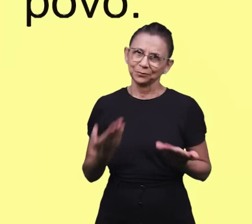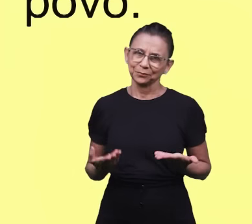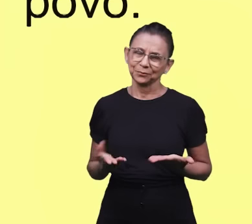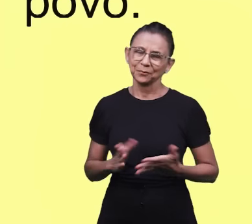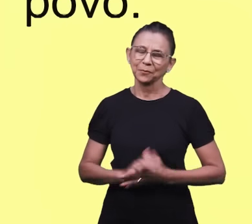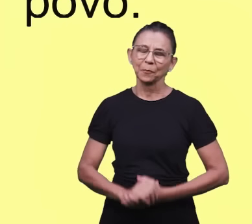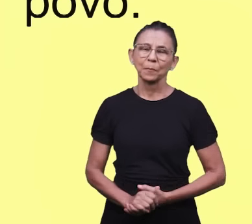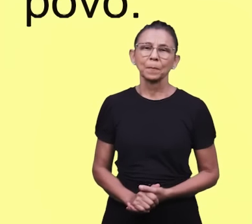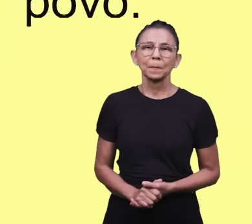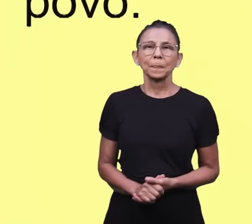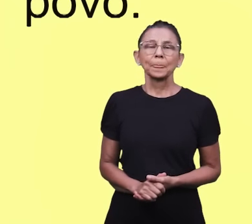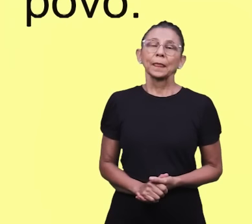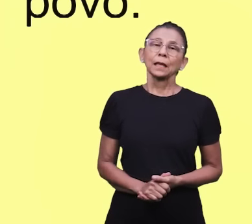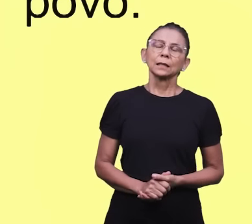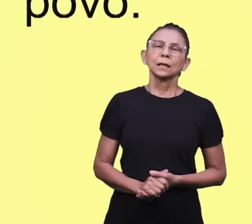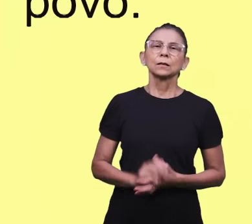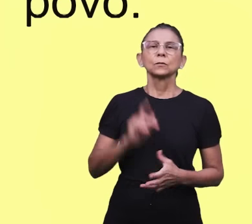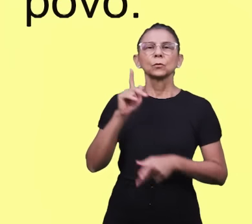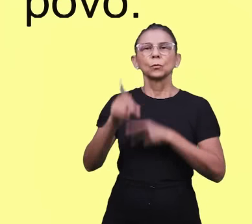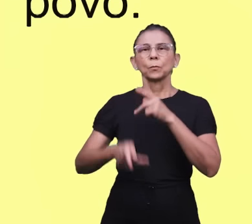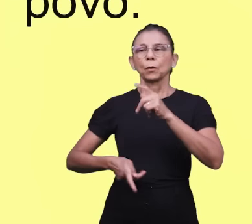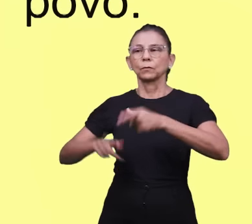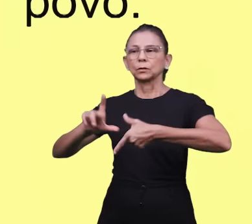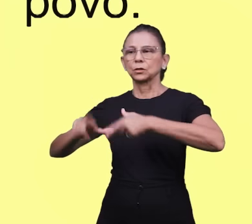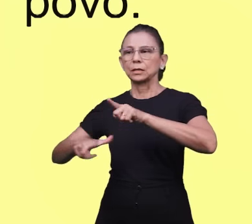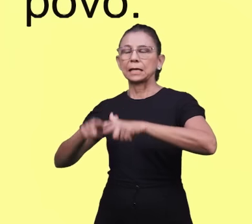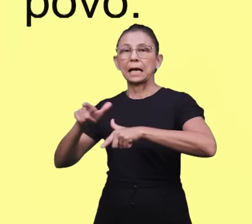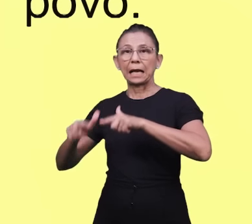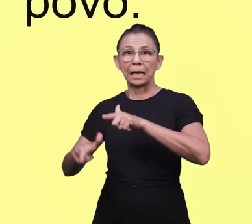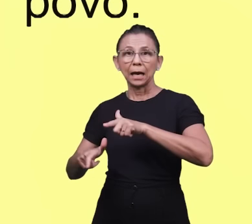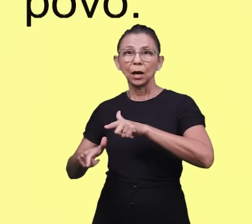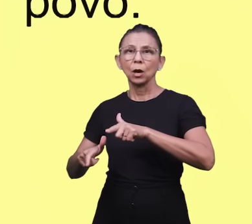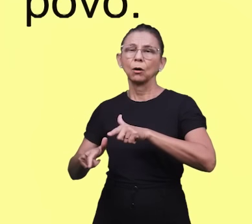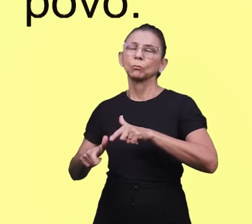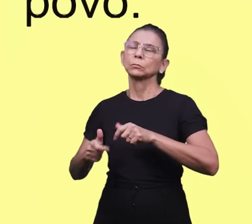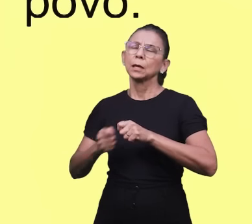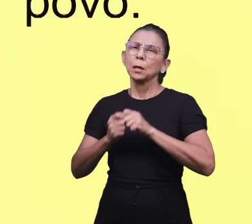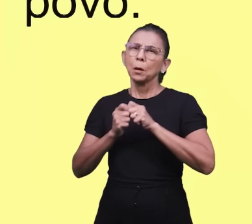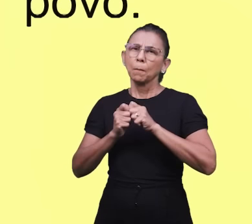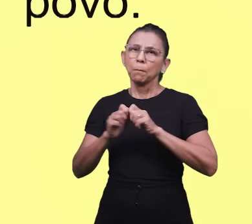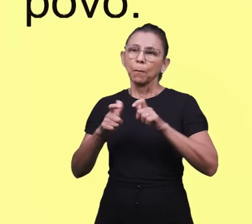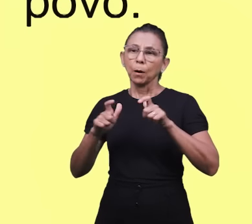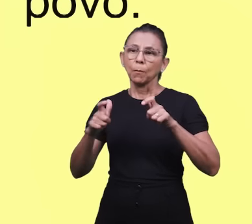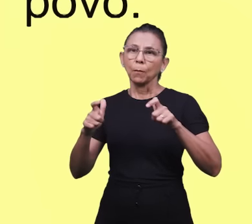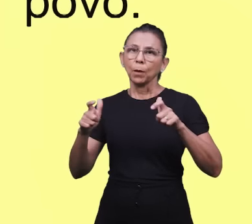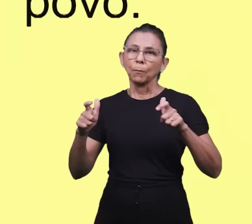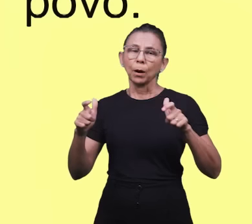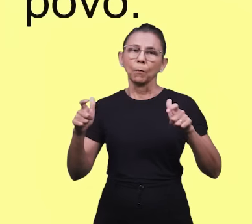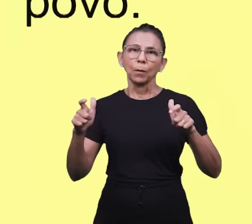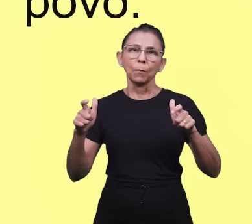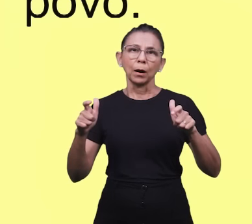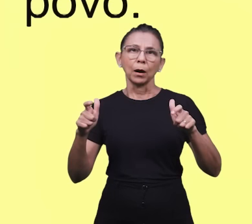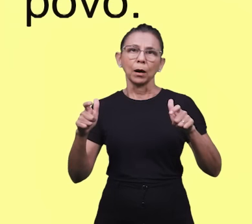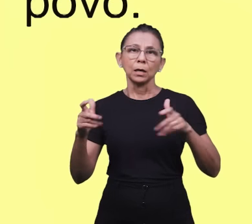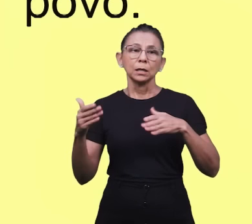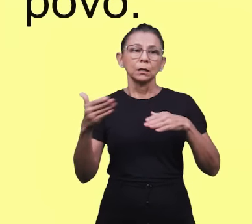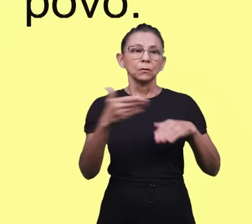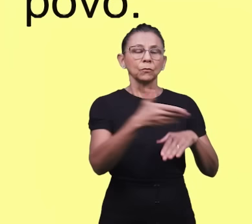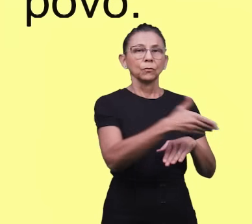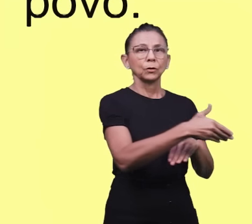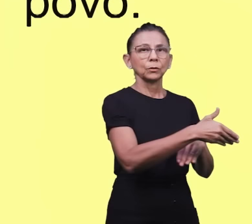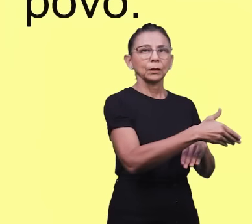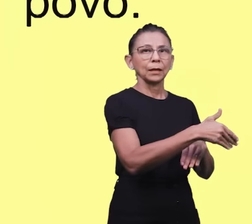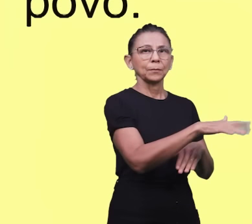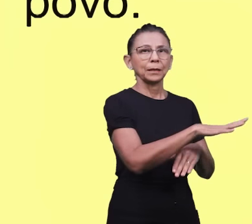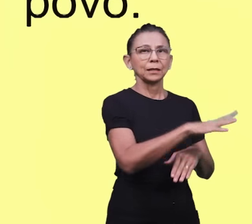recebidos nessa terra mas o tempo passou o povo de Israel cresceu e o novo faraó escravizou